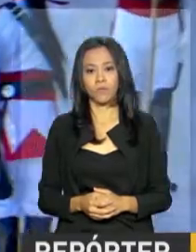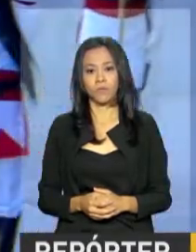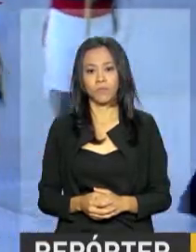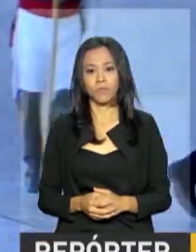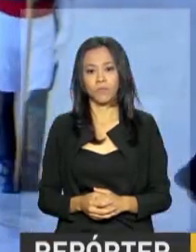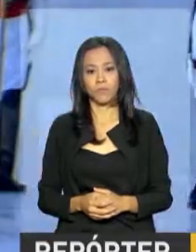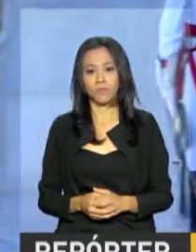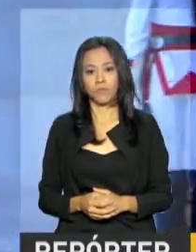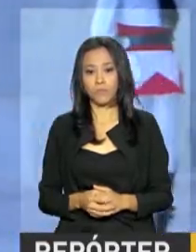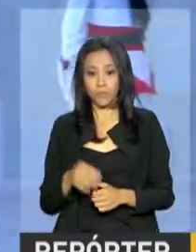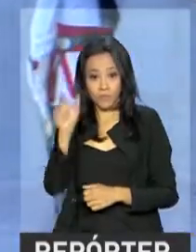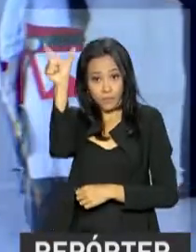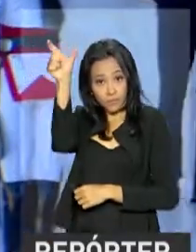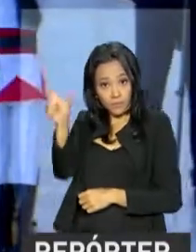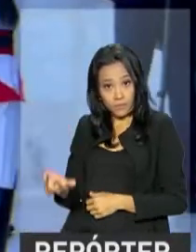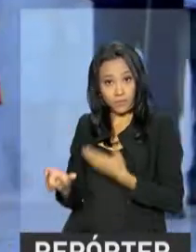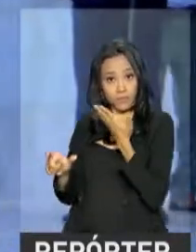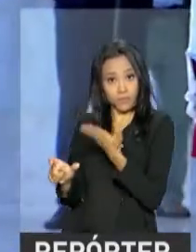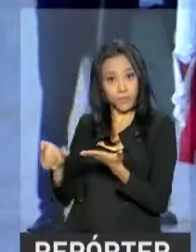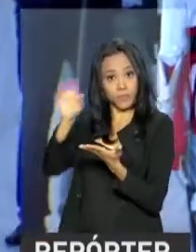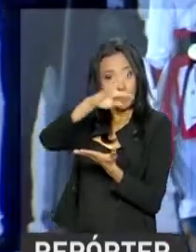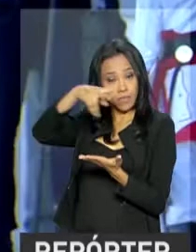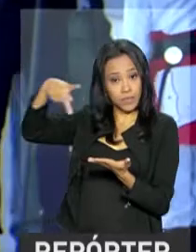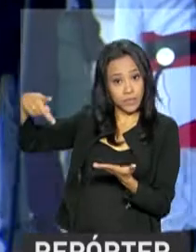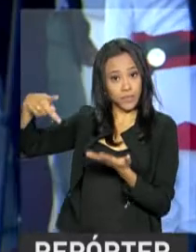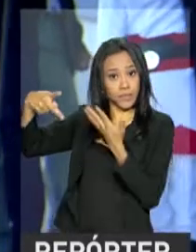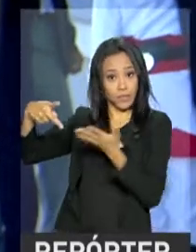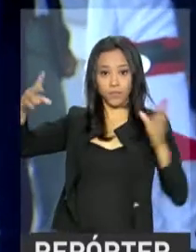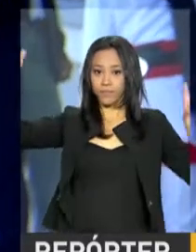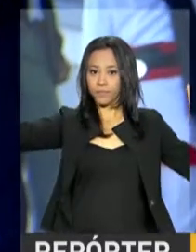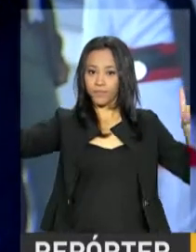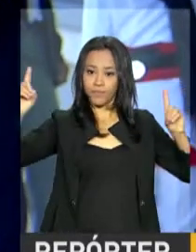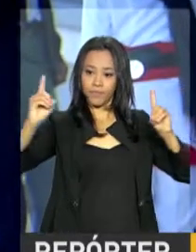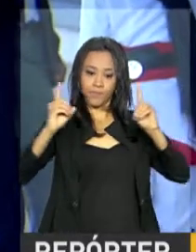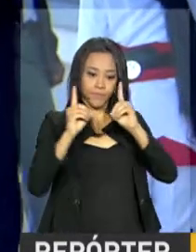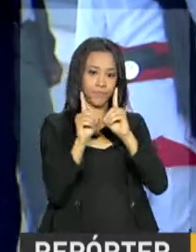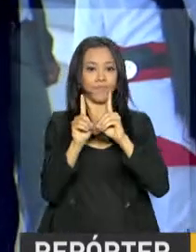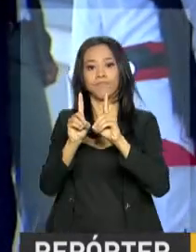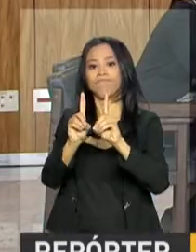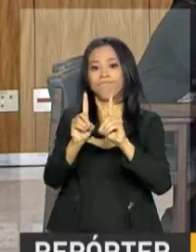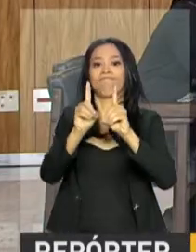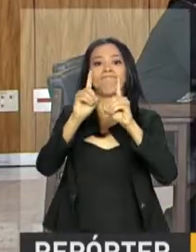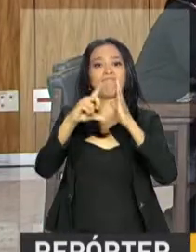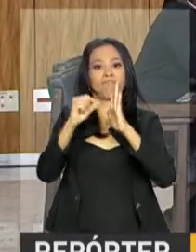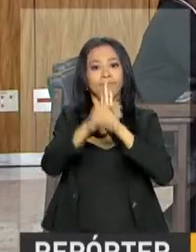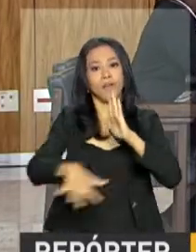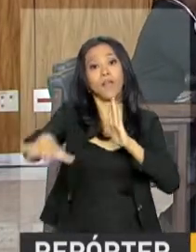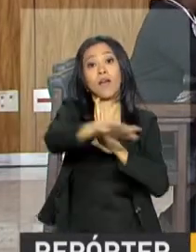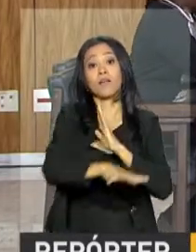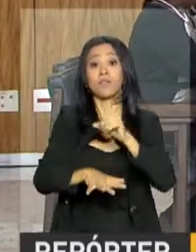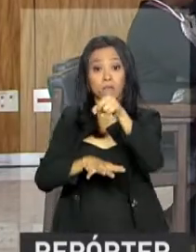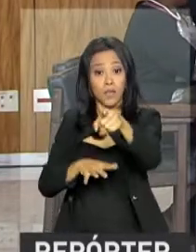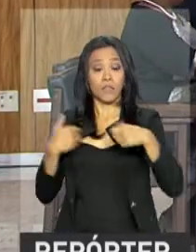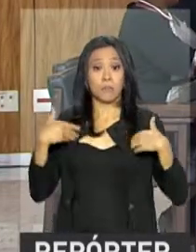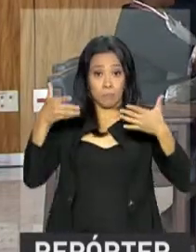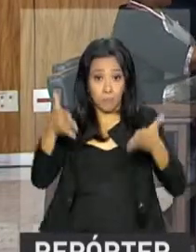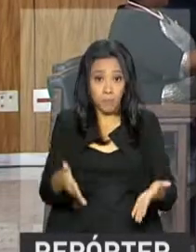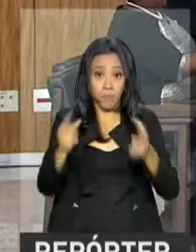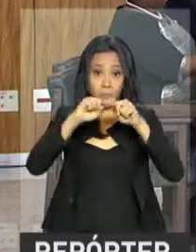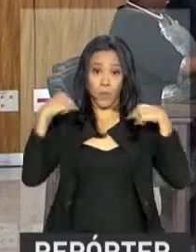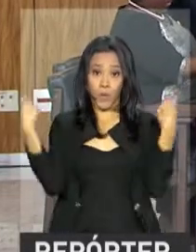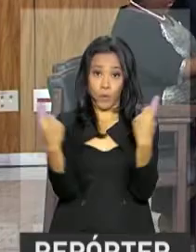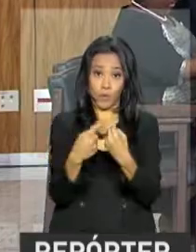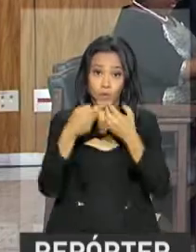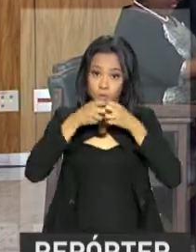df rebu teste foi recebido pelo presidente michel temer no palácio do planalto eles participaram de uma reunião com ministros